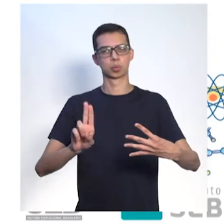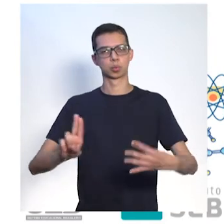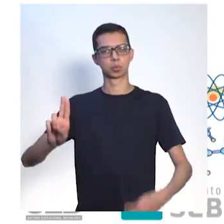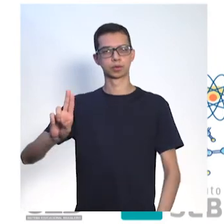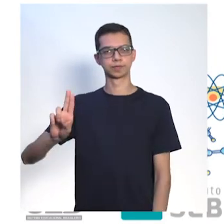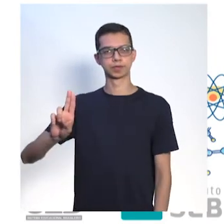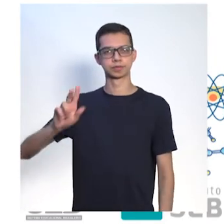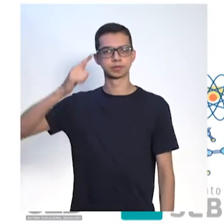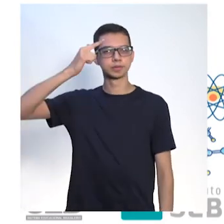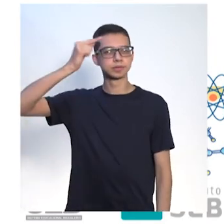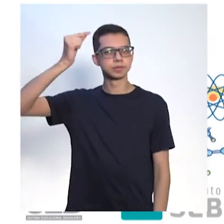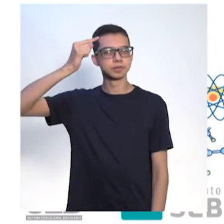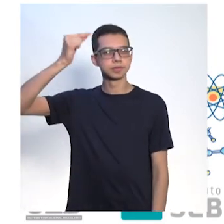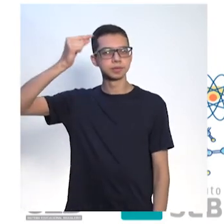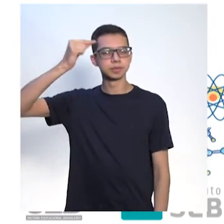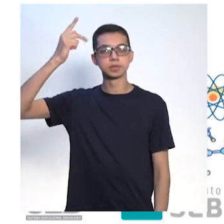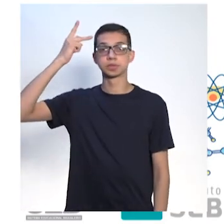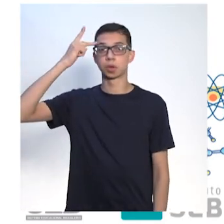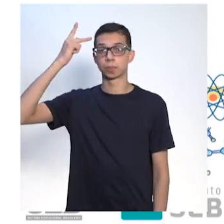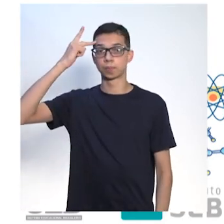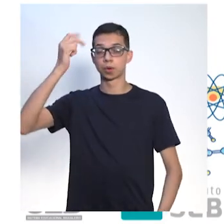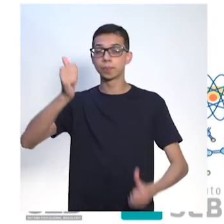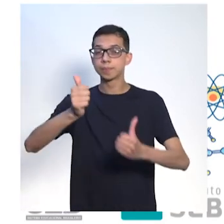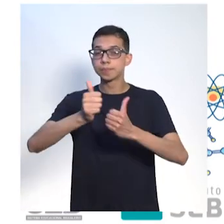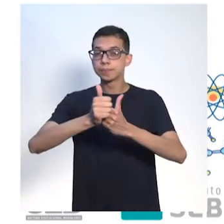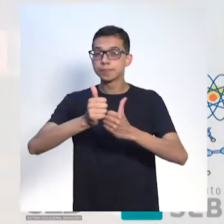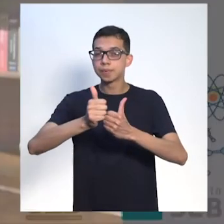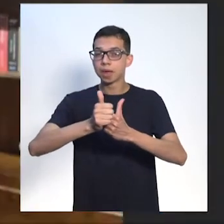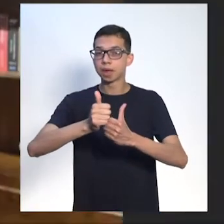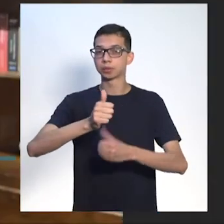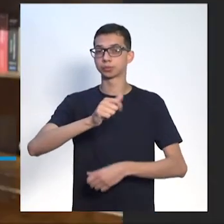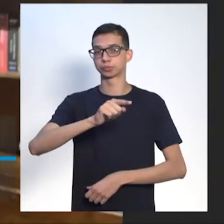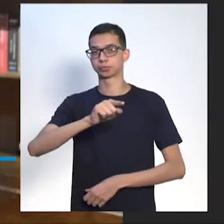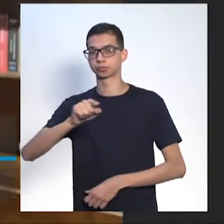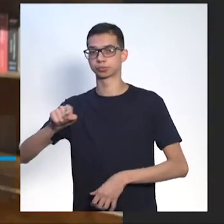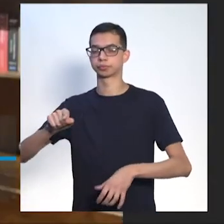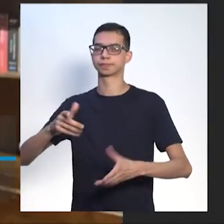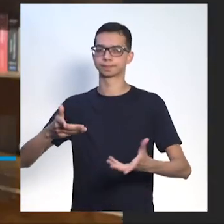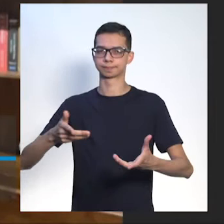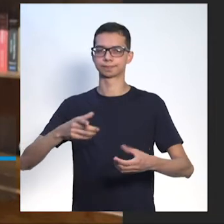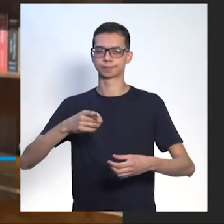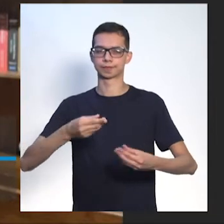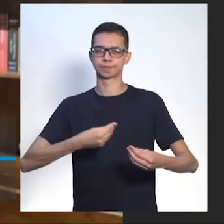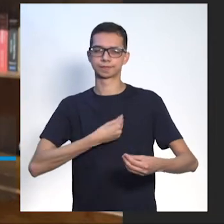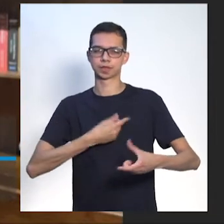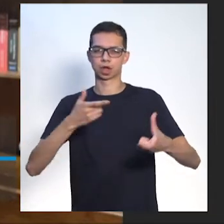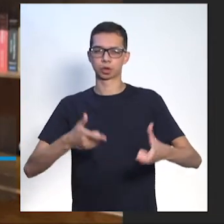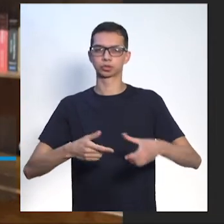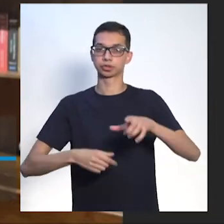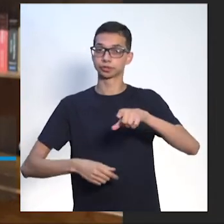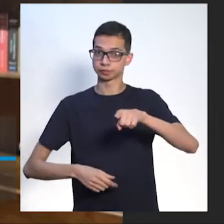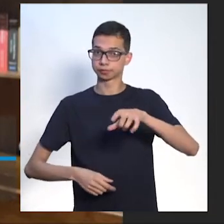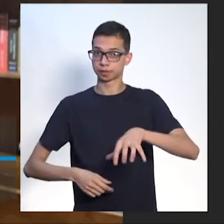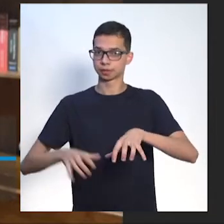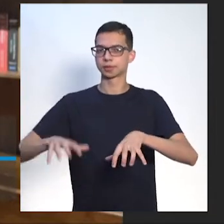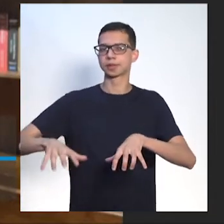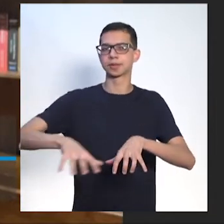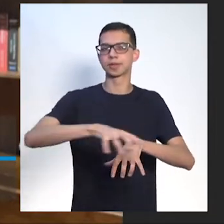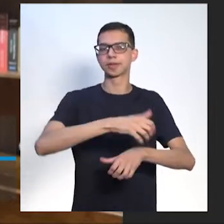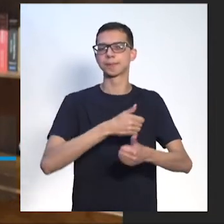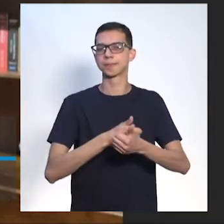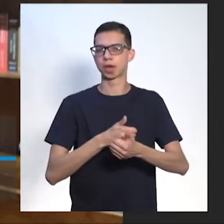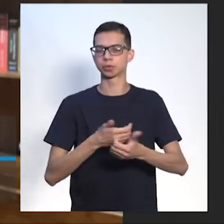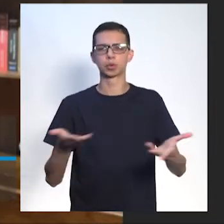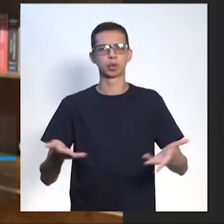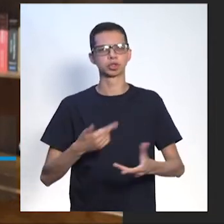estão aqui no entorno de vocês. Só que eu preciso imaginar outras opções. Então hoje eu não vou falar de